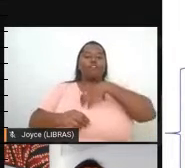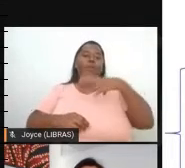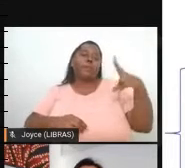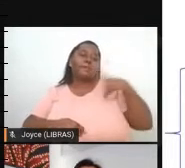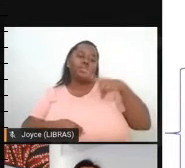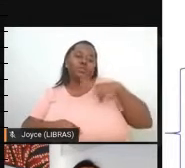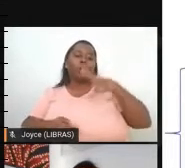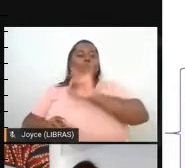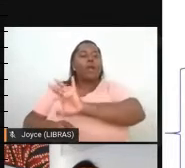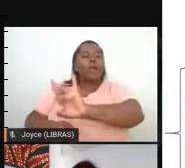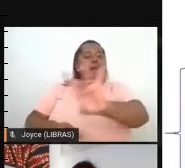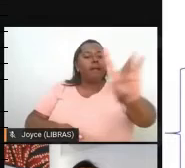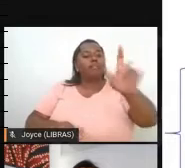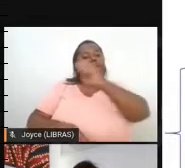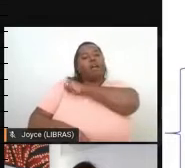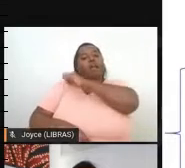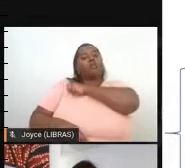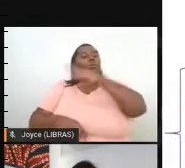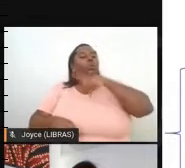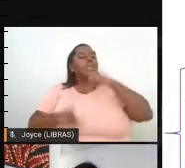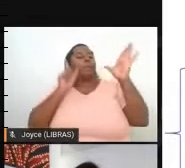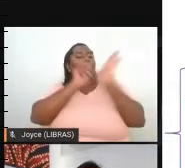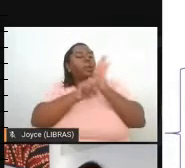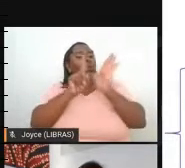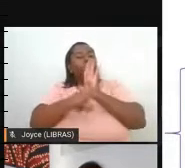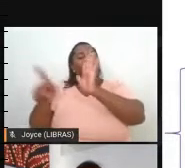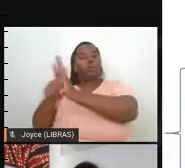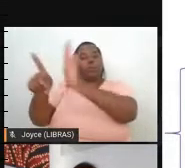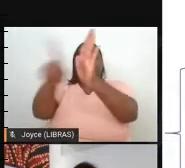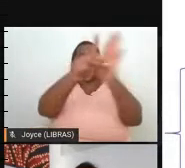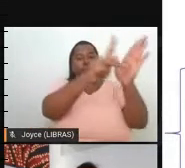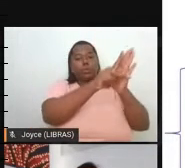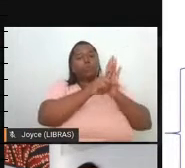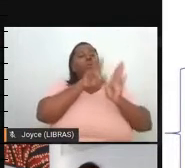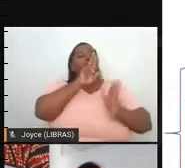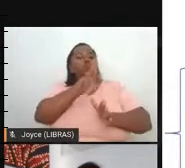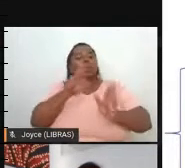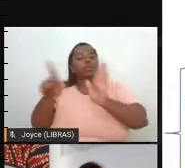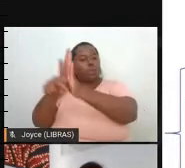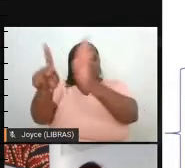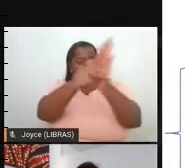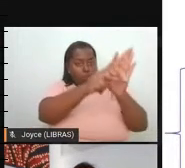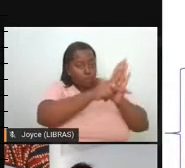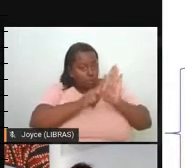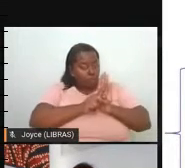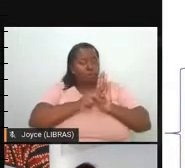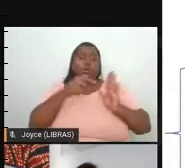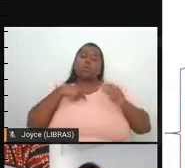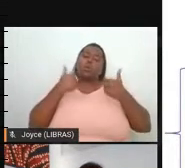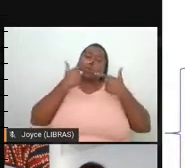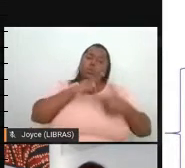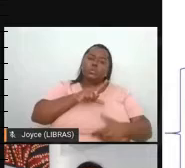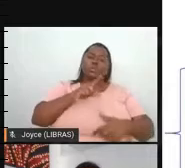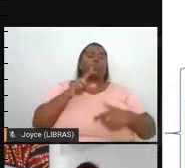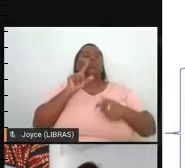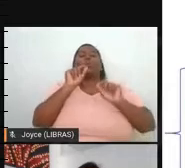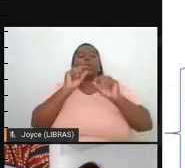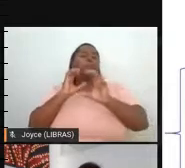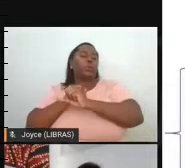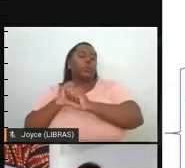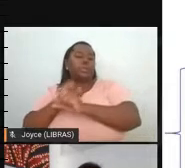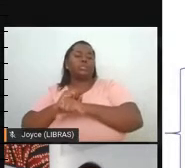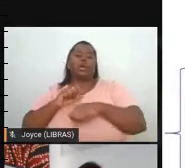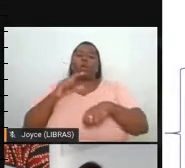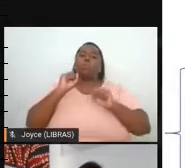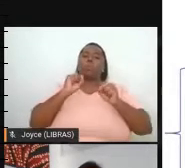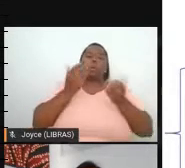fica com a sua questão, com o seu resultado, tá? E aí eu posso colocar peso por questão, pontuação, tá? Posso